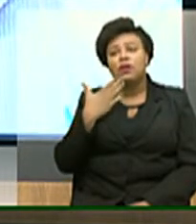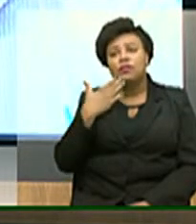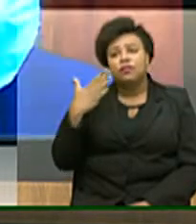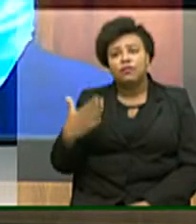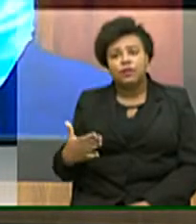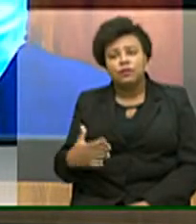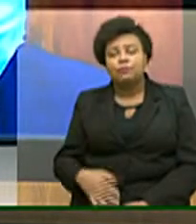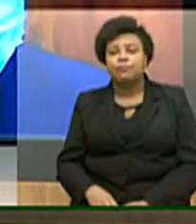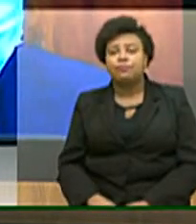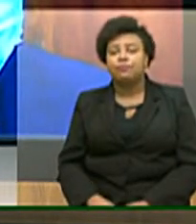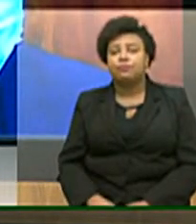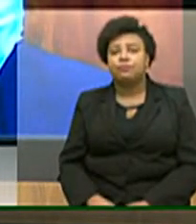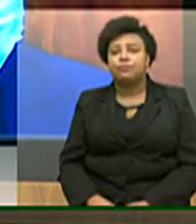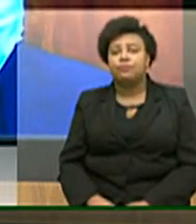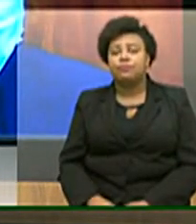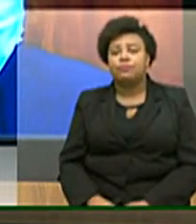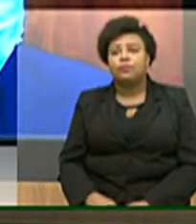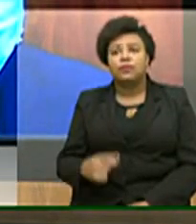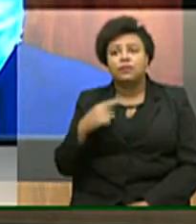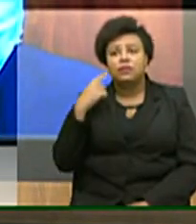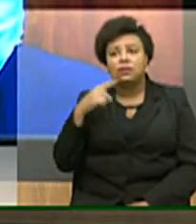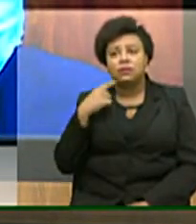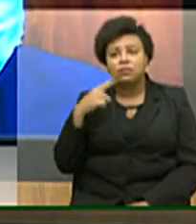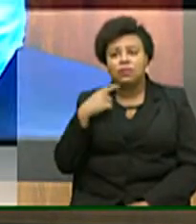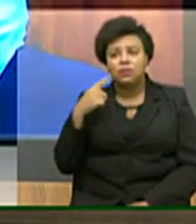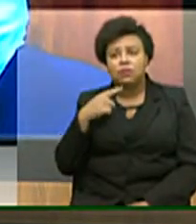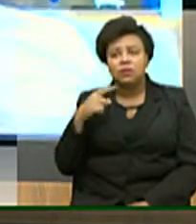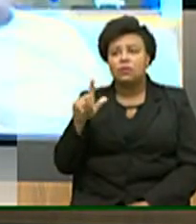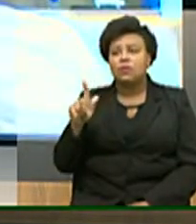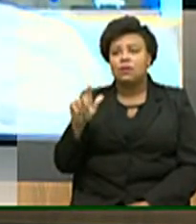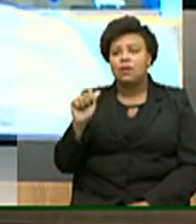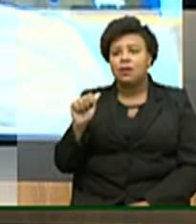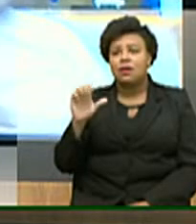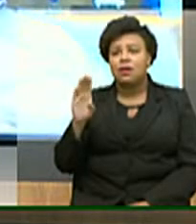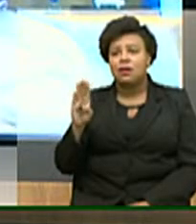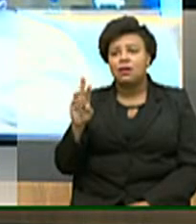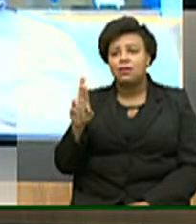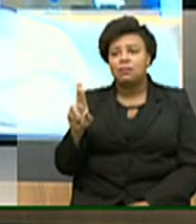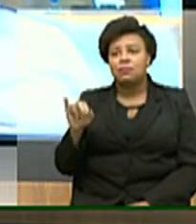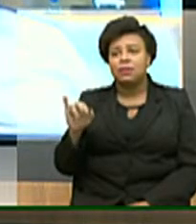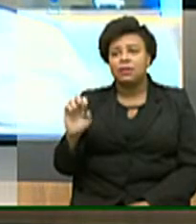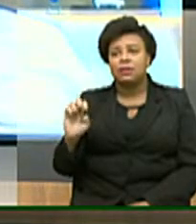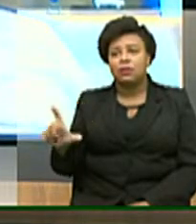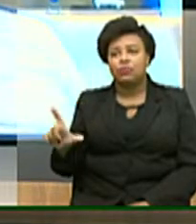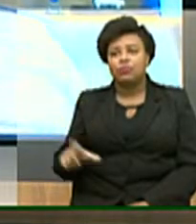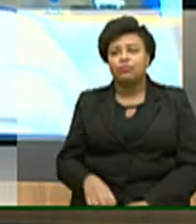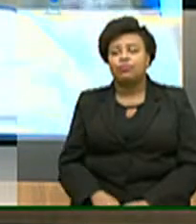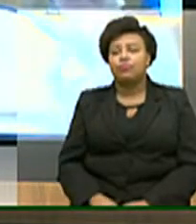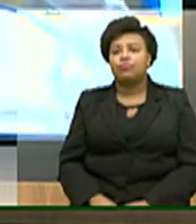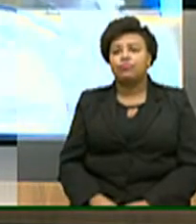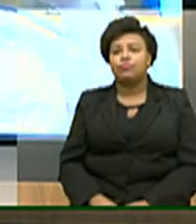Favorável, presidente. Deputado Gabriel Souza.